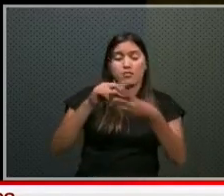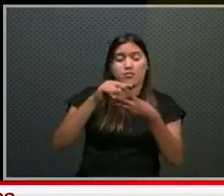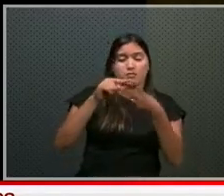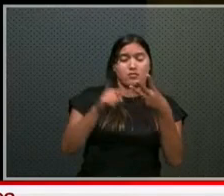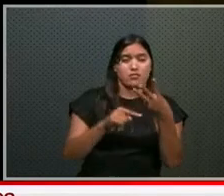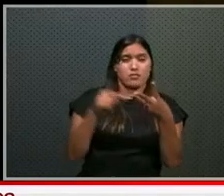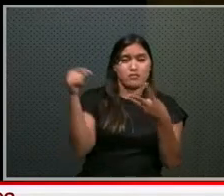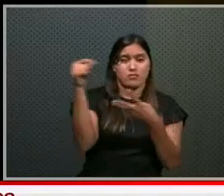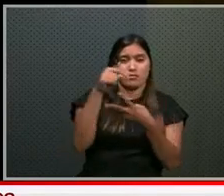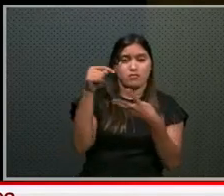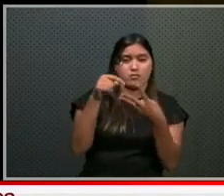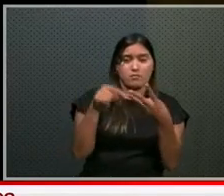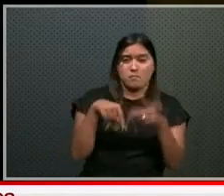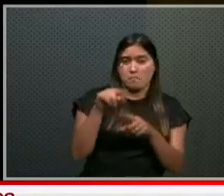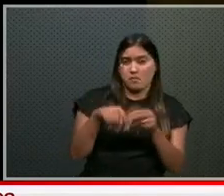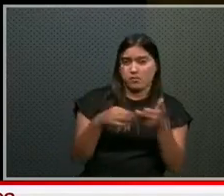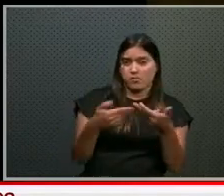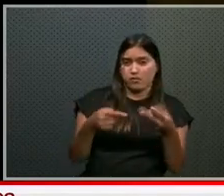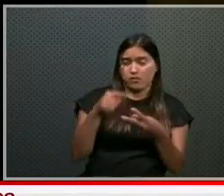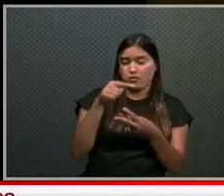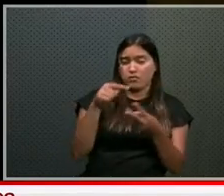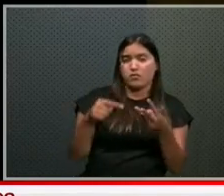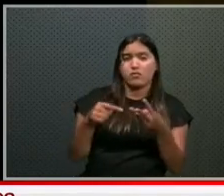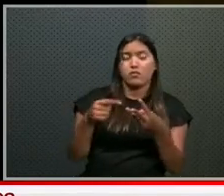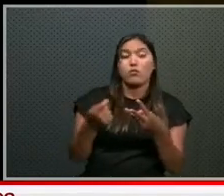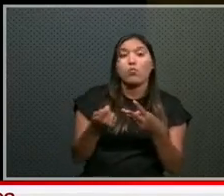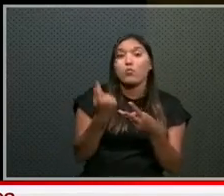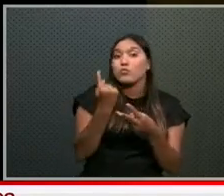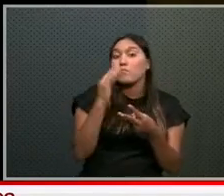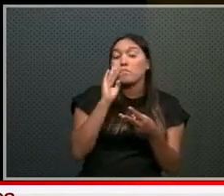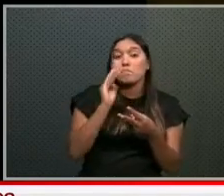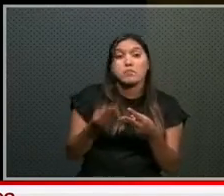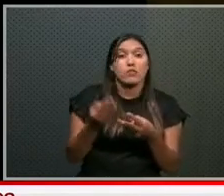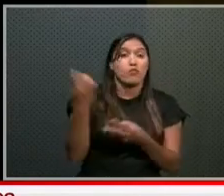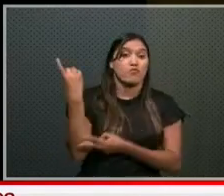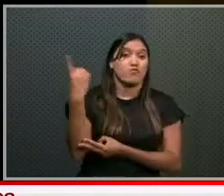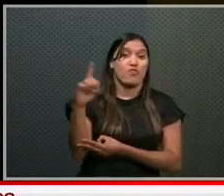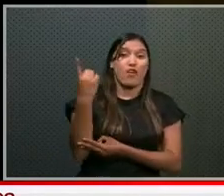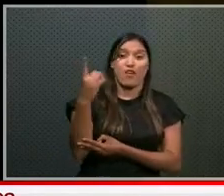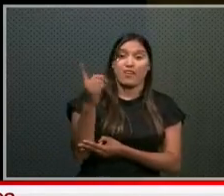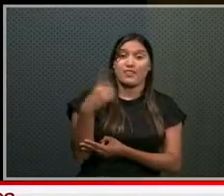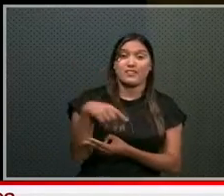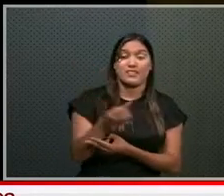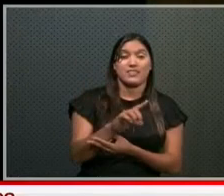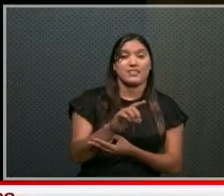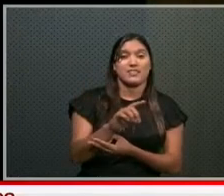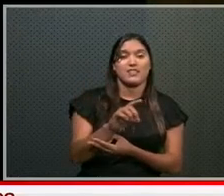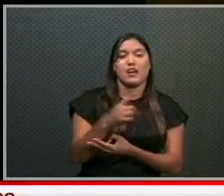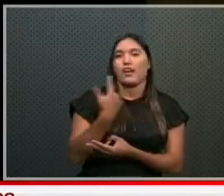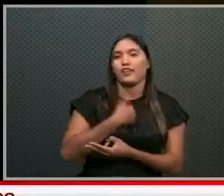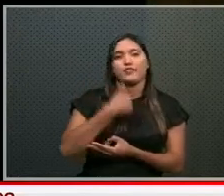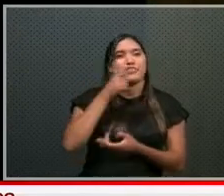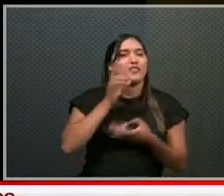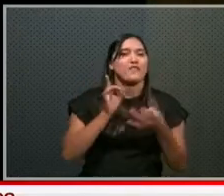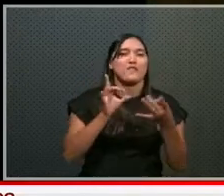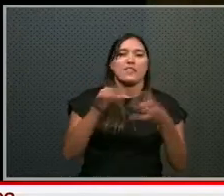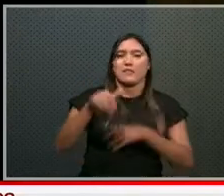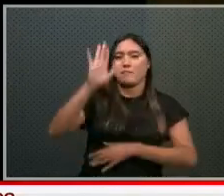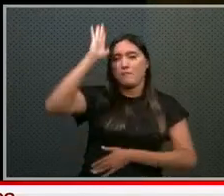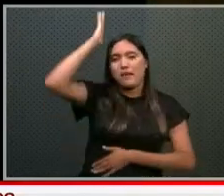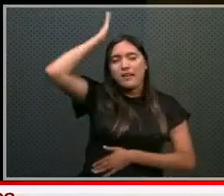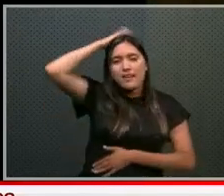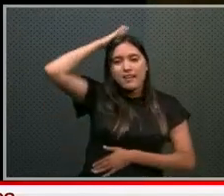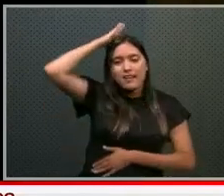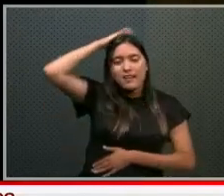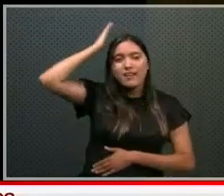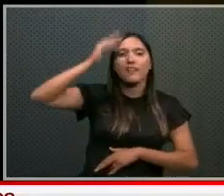culturas promotoras para você ter uma ideia quase um bilhão de dólares anuais deixam de circular no Estado do Pará e no